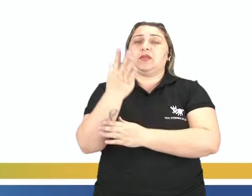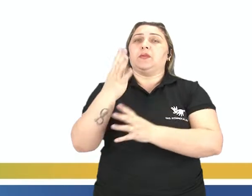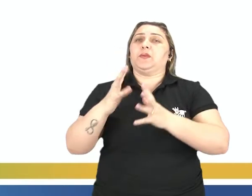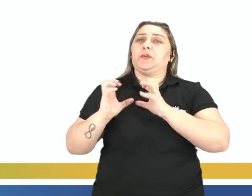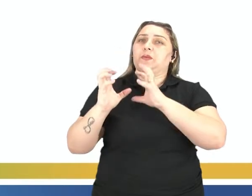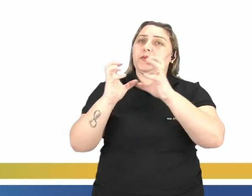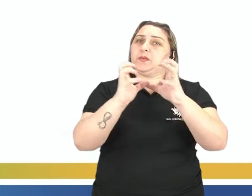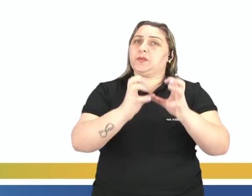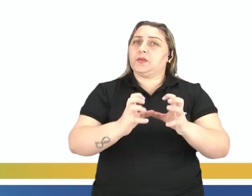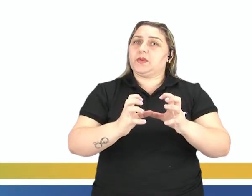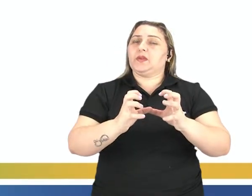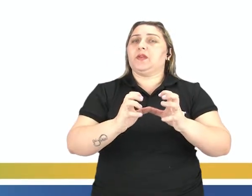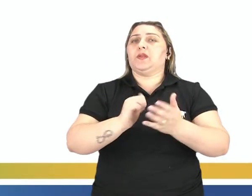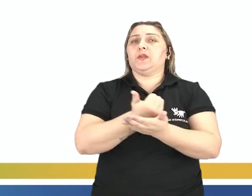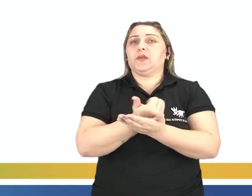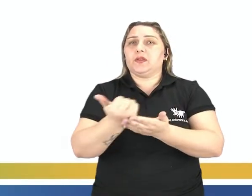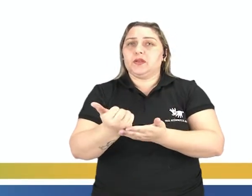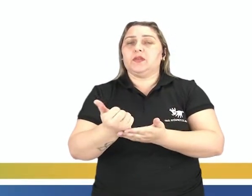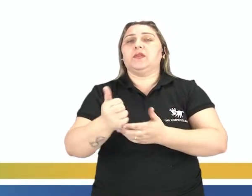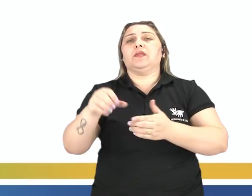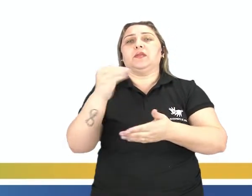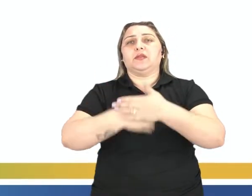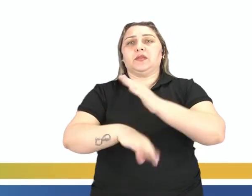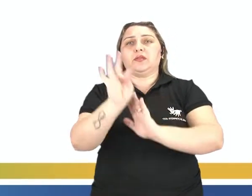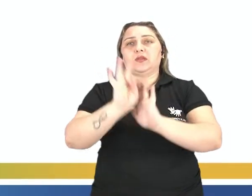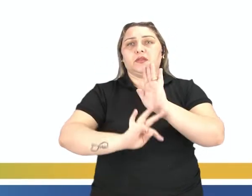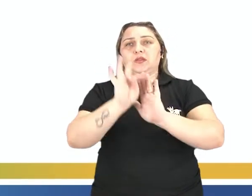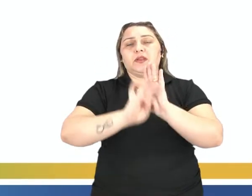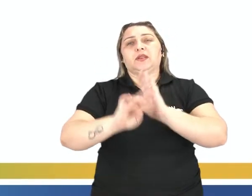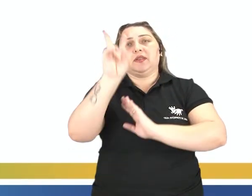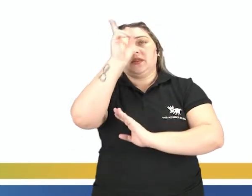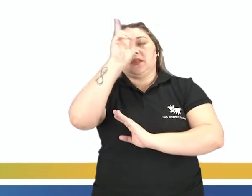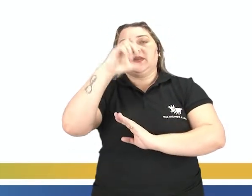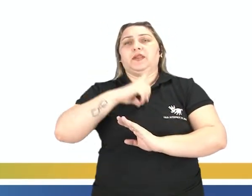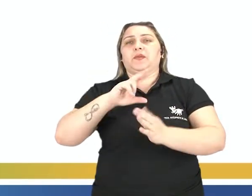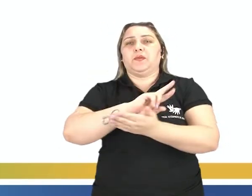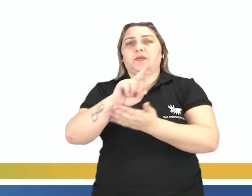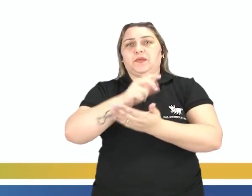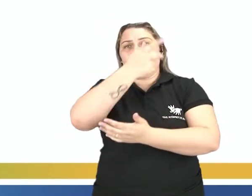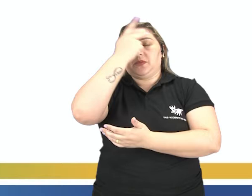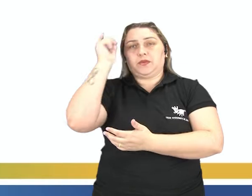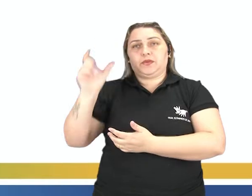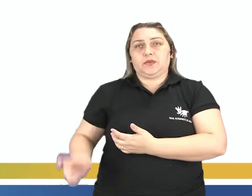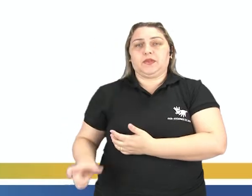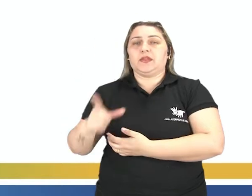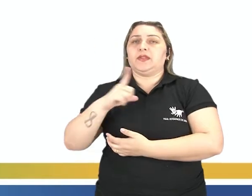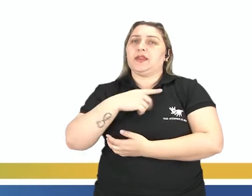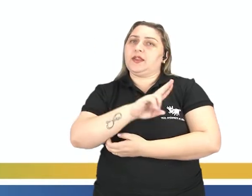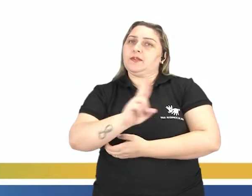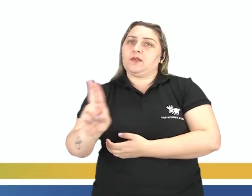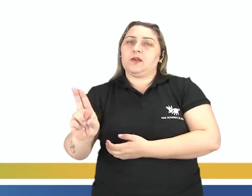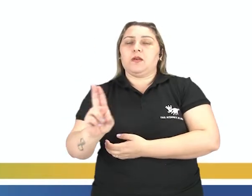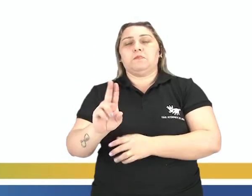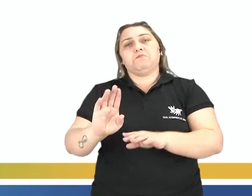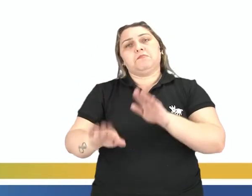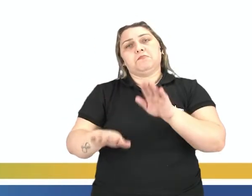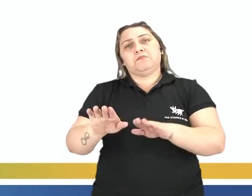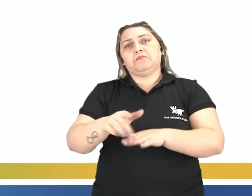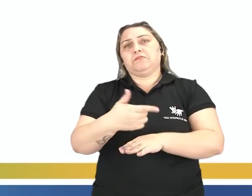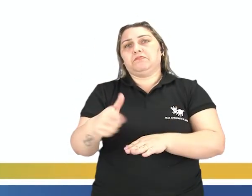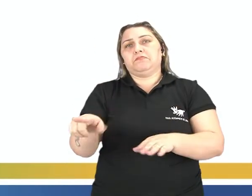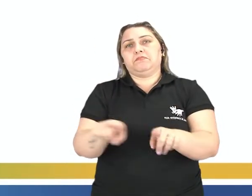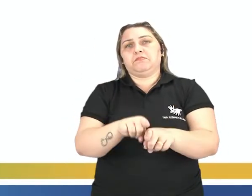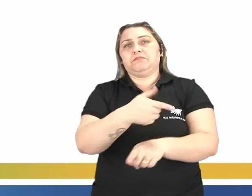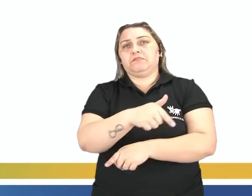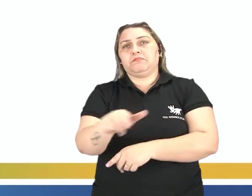que geram os conflitos e as ações. Então, nas histórias, geralmente tem vários personagens. Tá? Às vezes eles têm nome, às vezes eles não